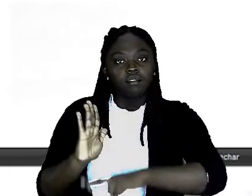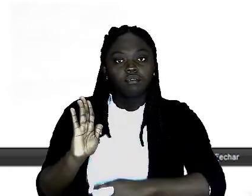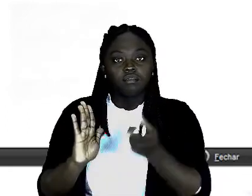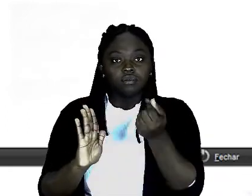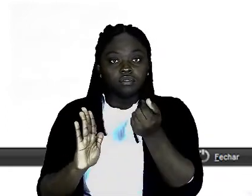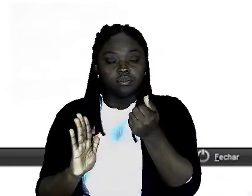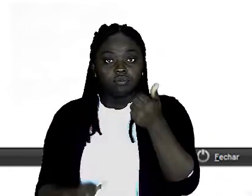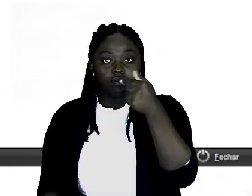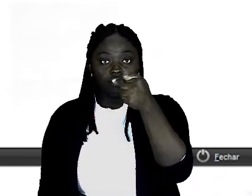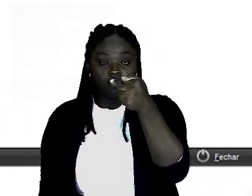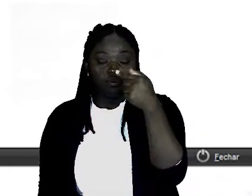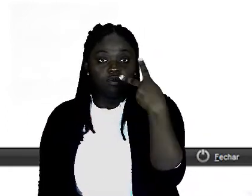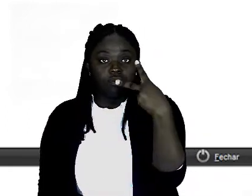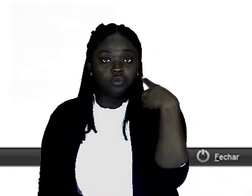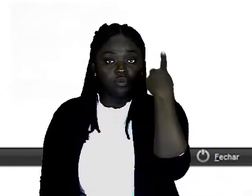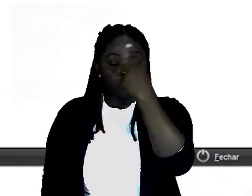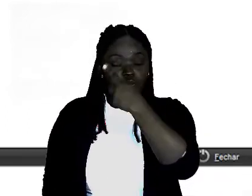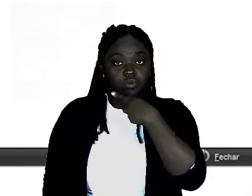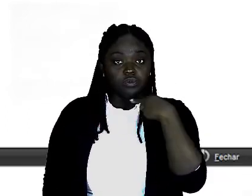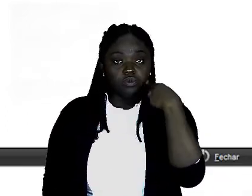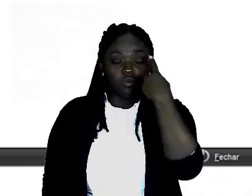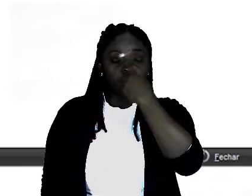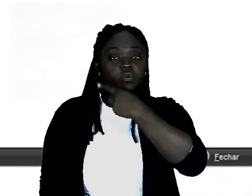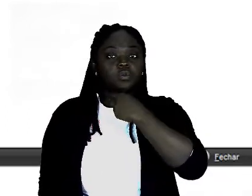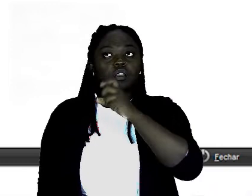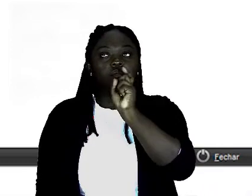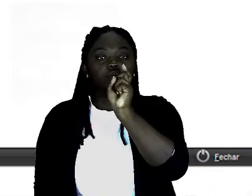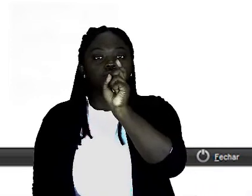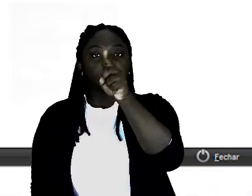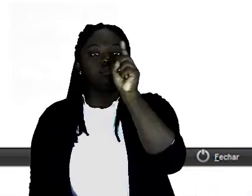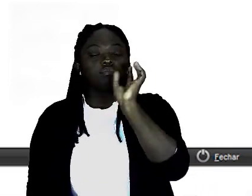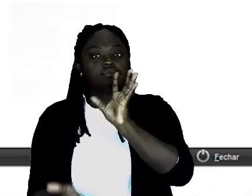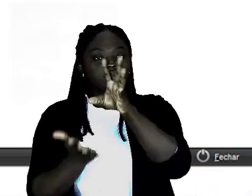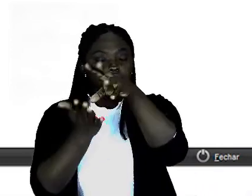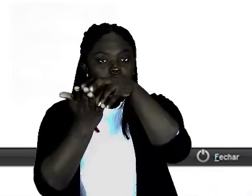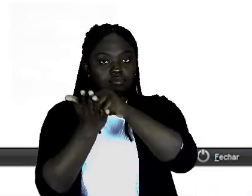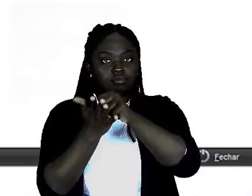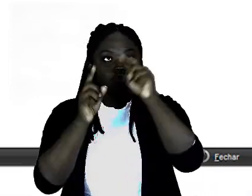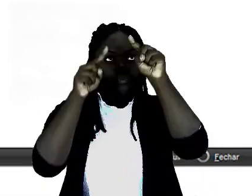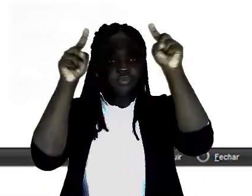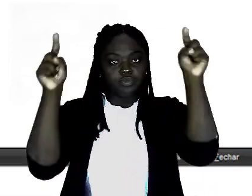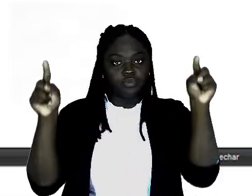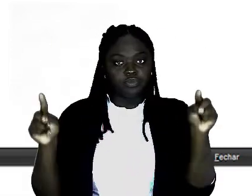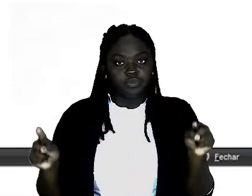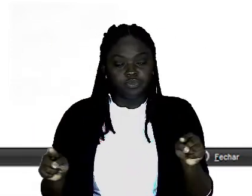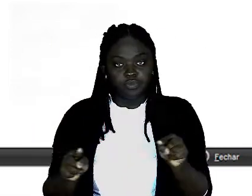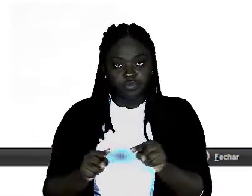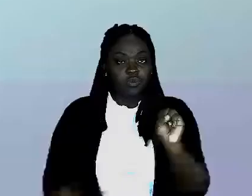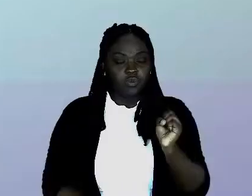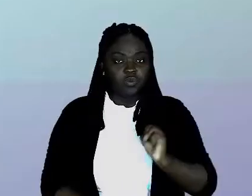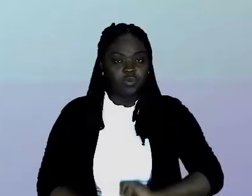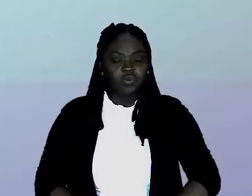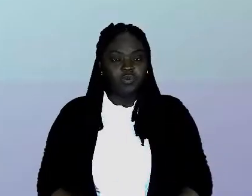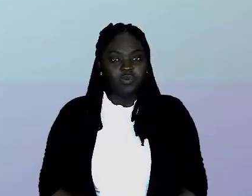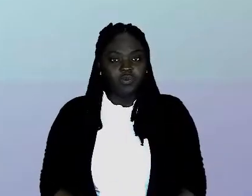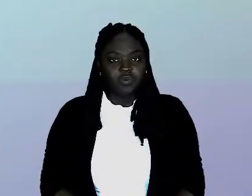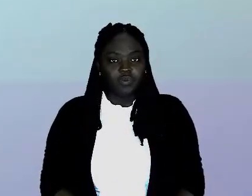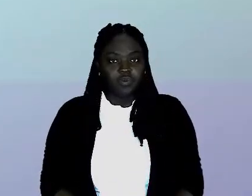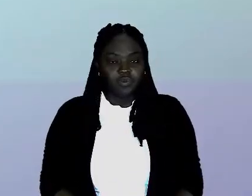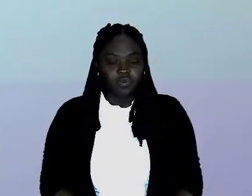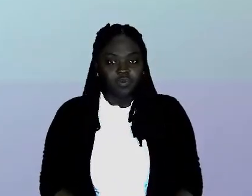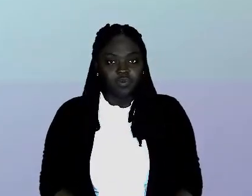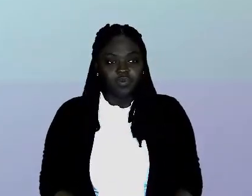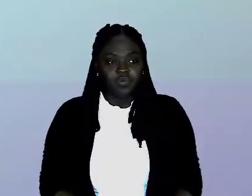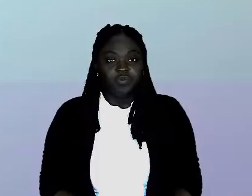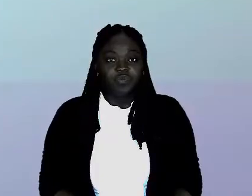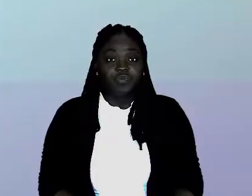horas e clique em gravar no lado direito inferior da tela. O